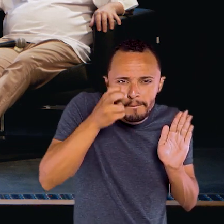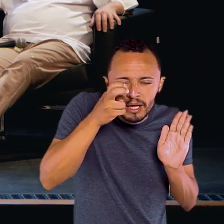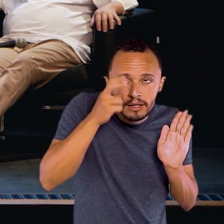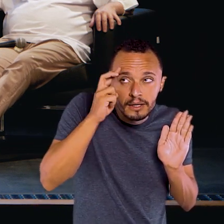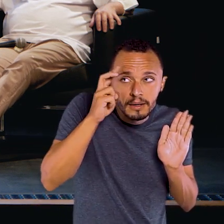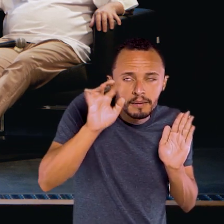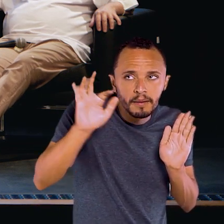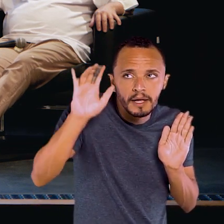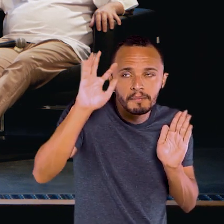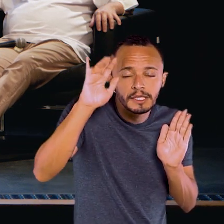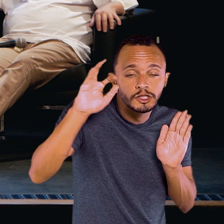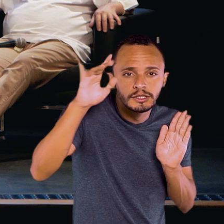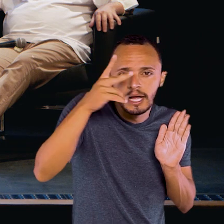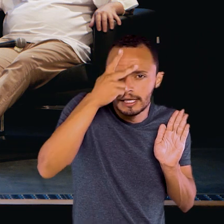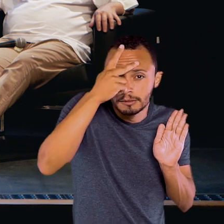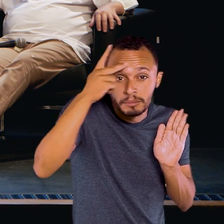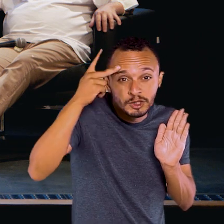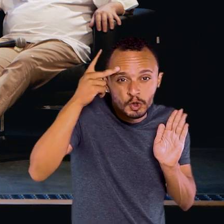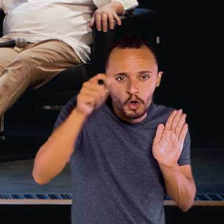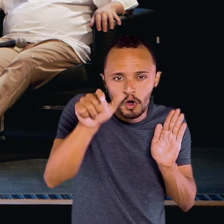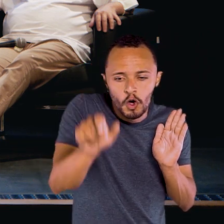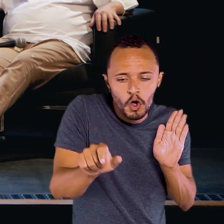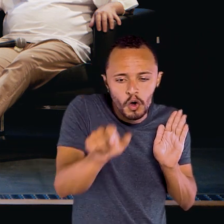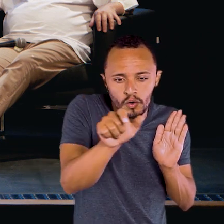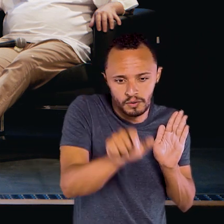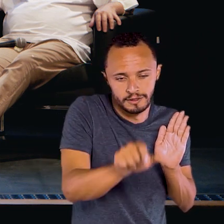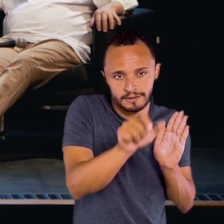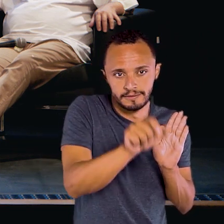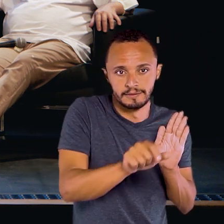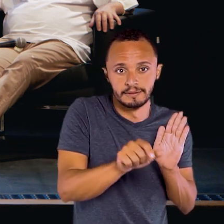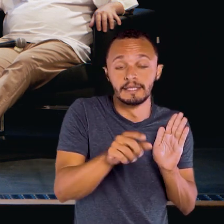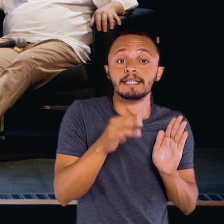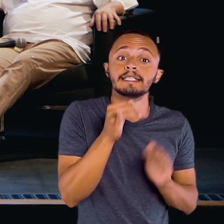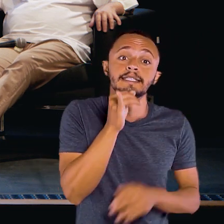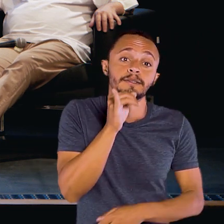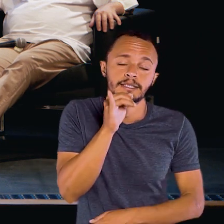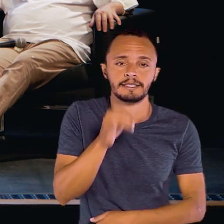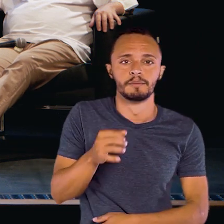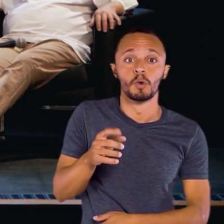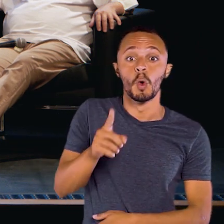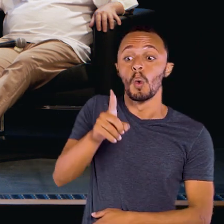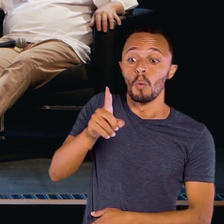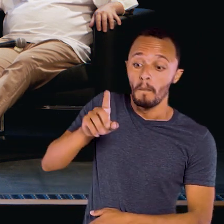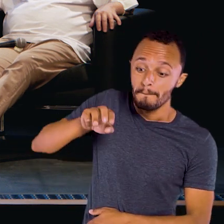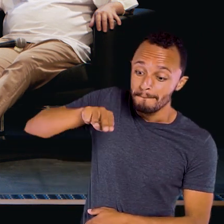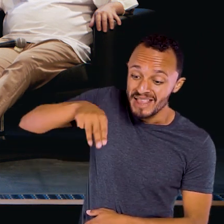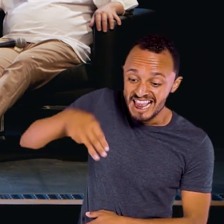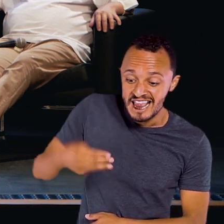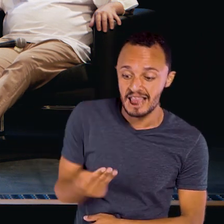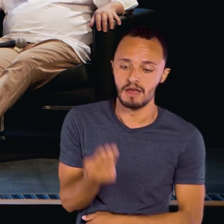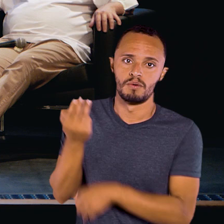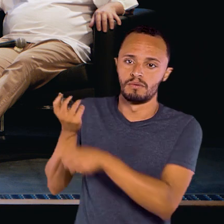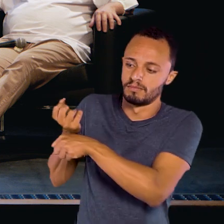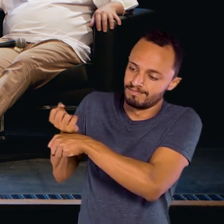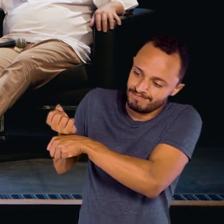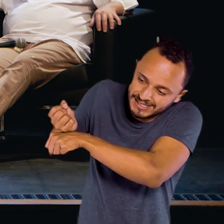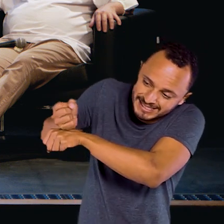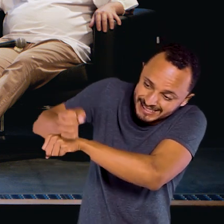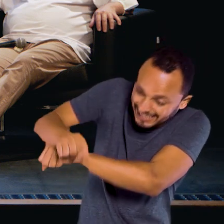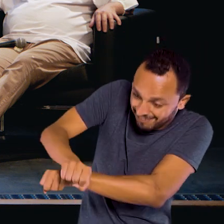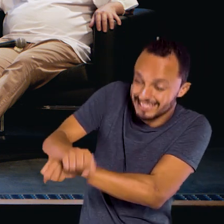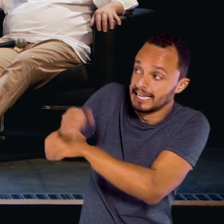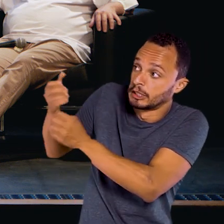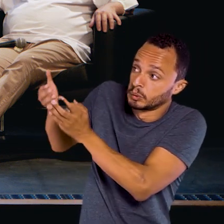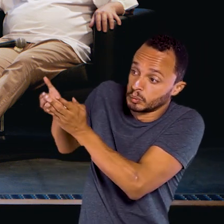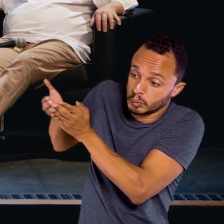né? 1 milhão de escravizados. 1 milhão de escravizados é um número... é um número